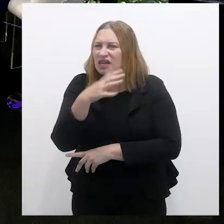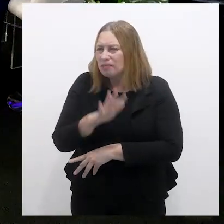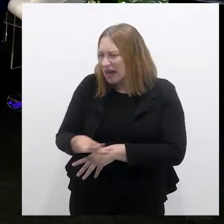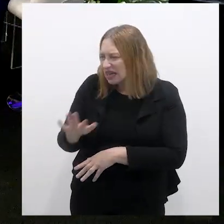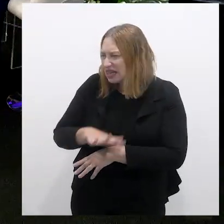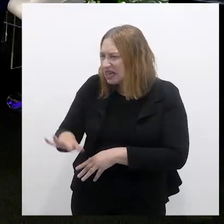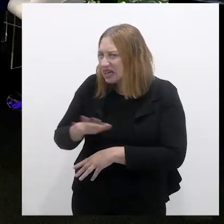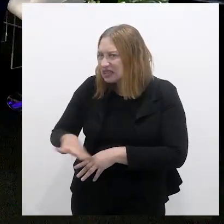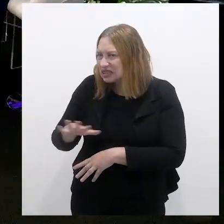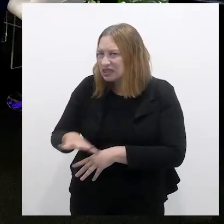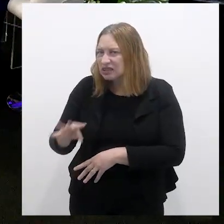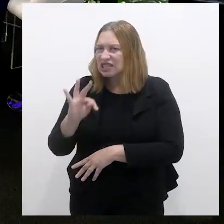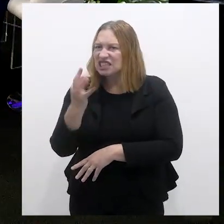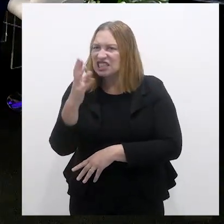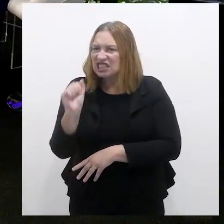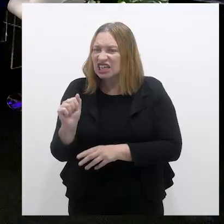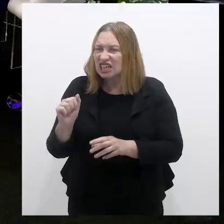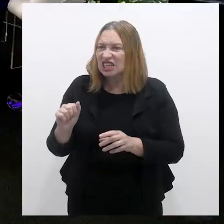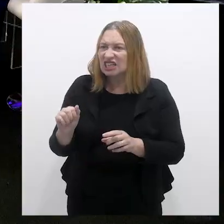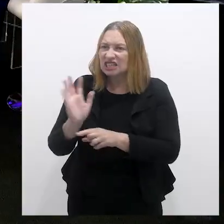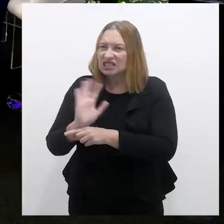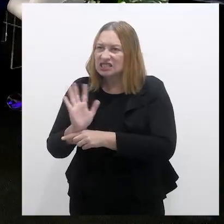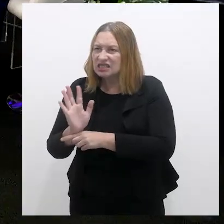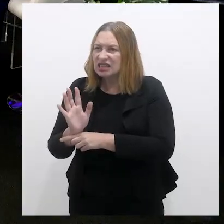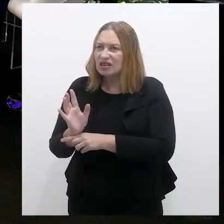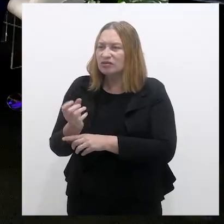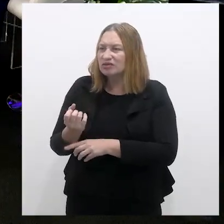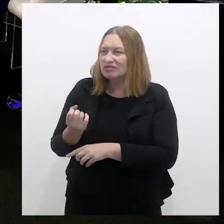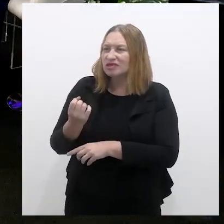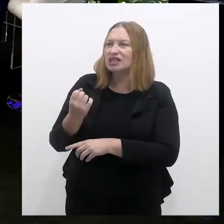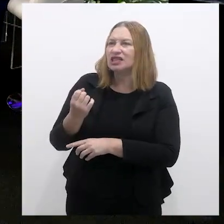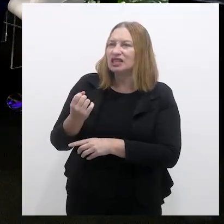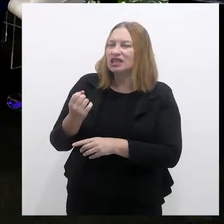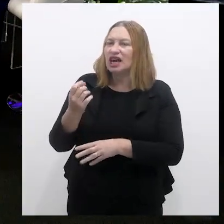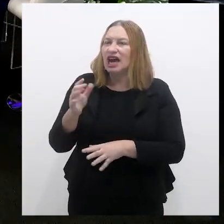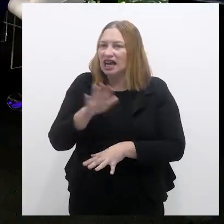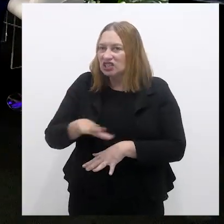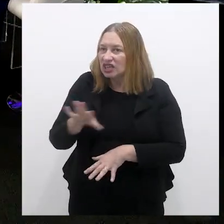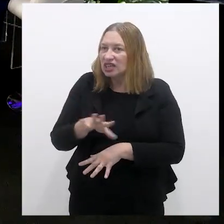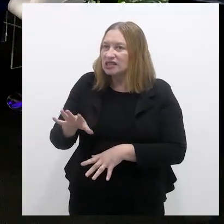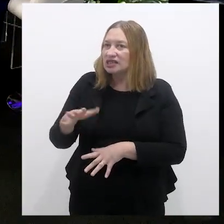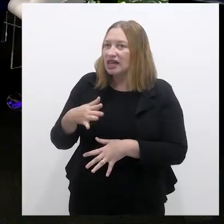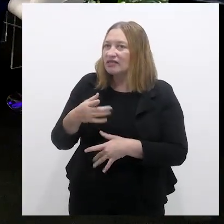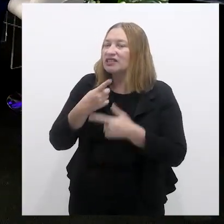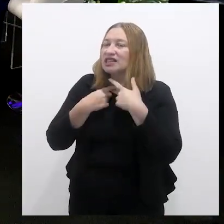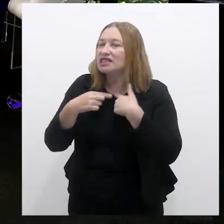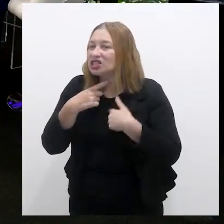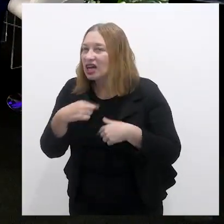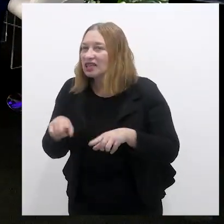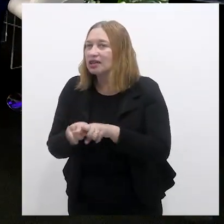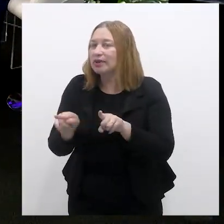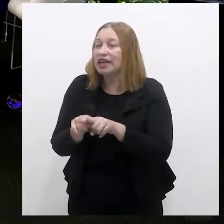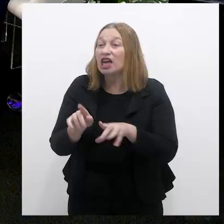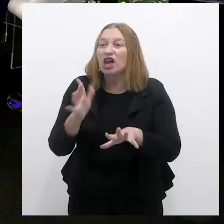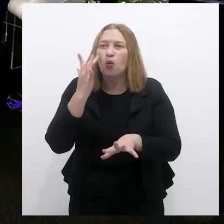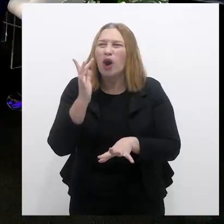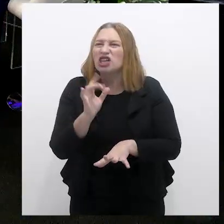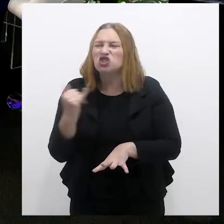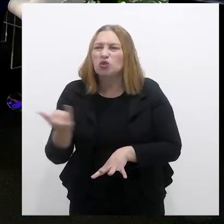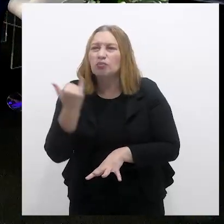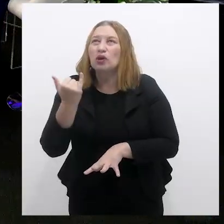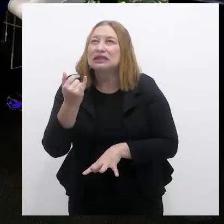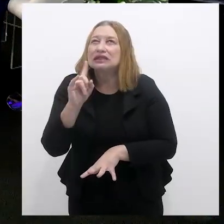música para criança, como essa trilha de cinema, deve suspeitar muito isso nas crianças também, né? Acho que o